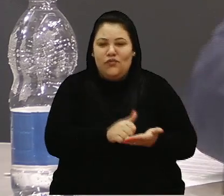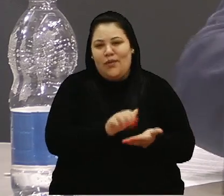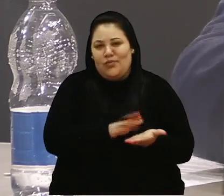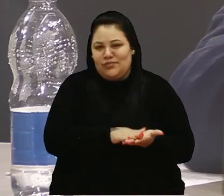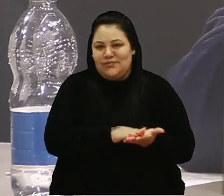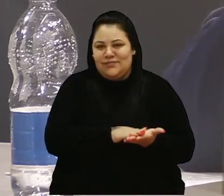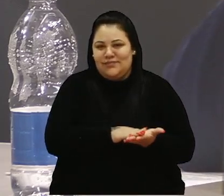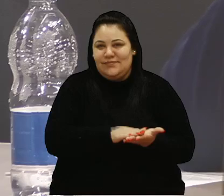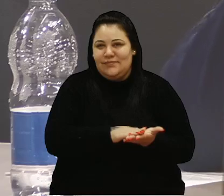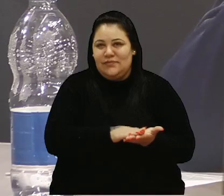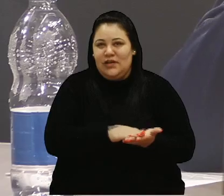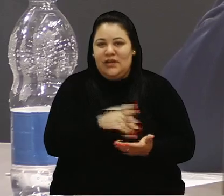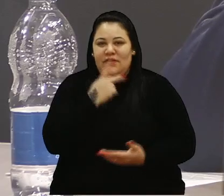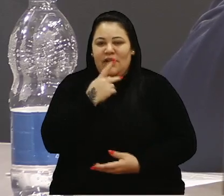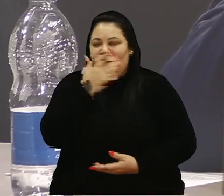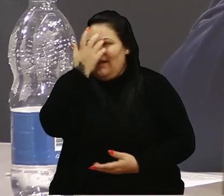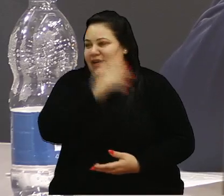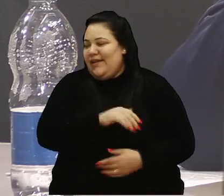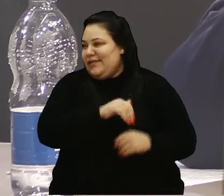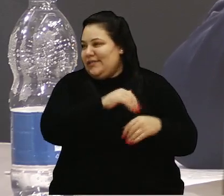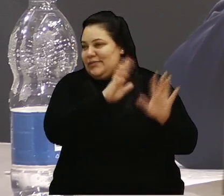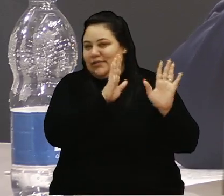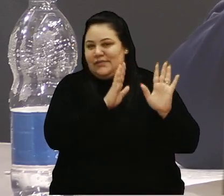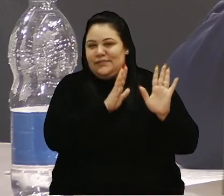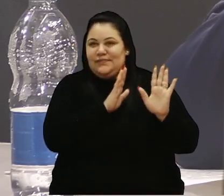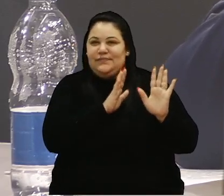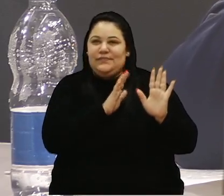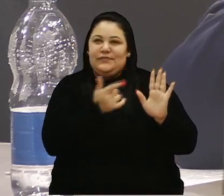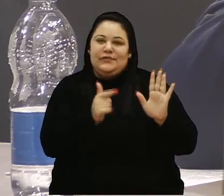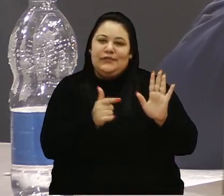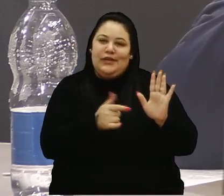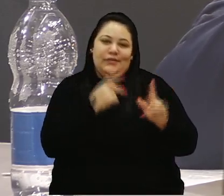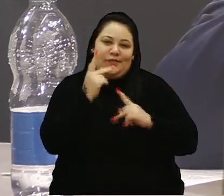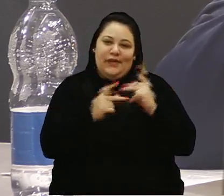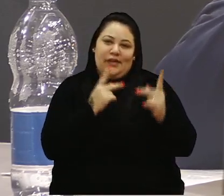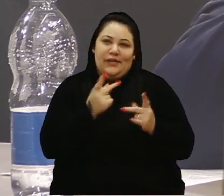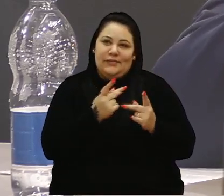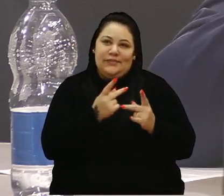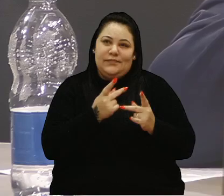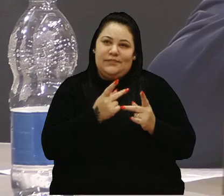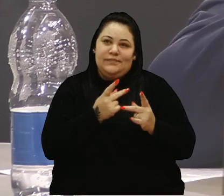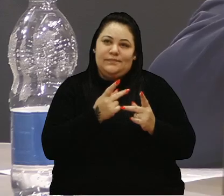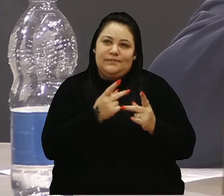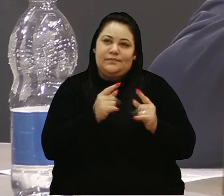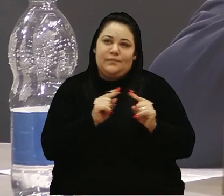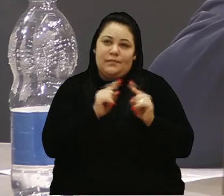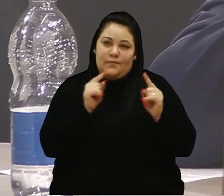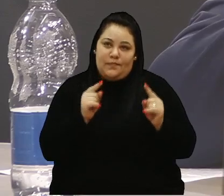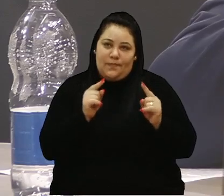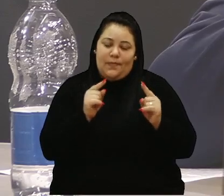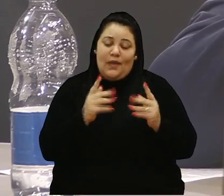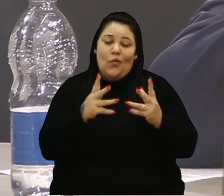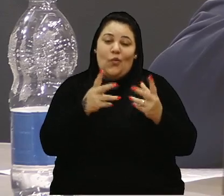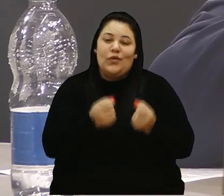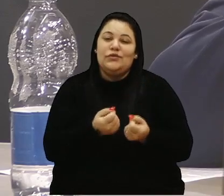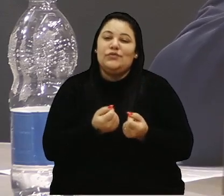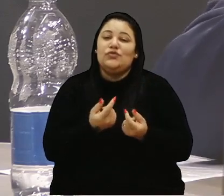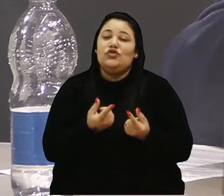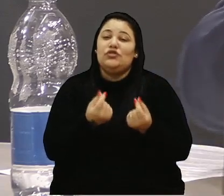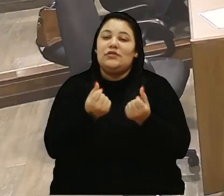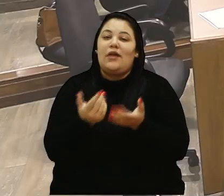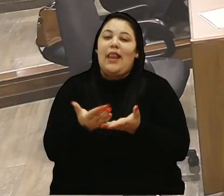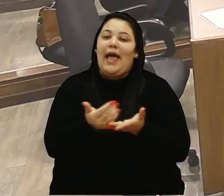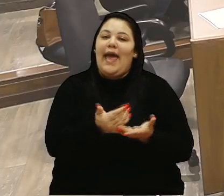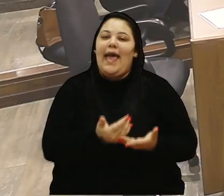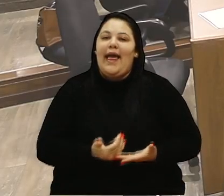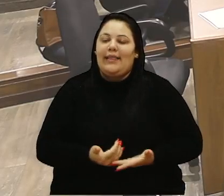Né? Eles querem saber, eu não vou estar recorrendo, porque eu não tenho argumento para rebater isso. Claro. Mas quanto dinheiro eles arrecadam nisso? É isso